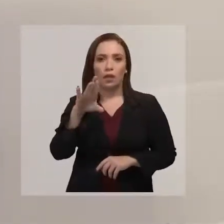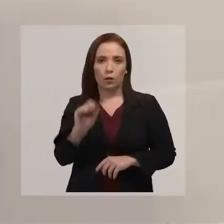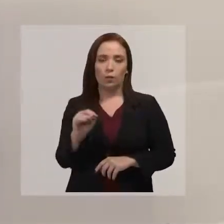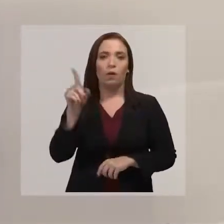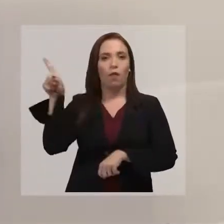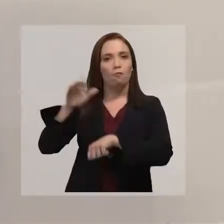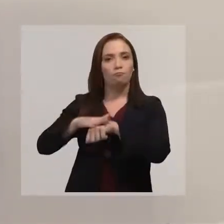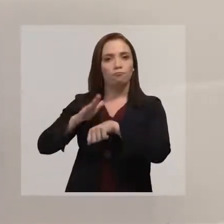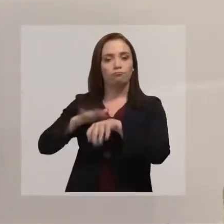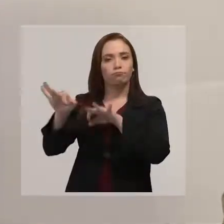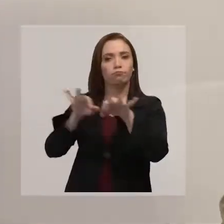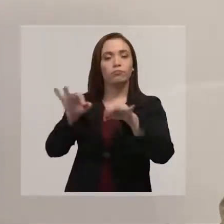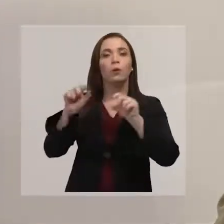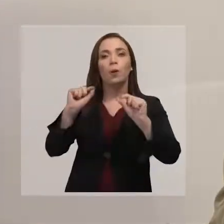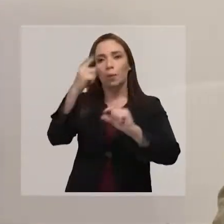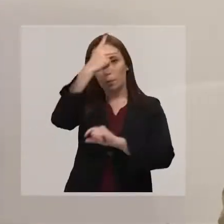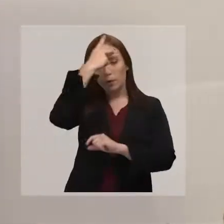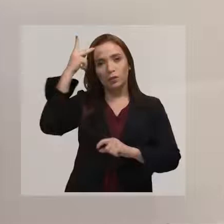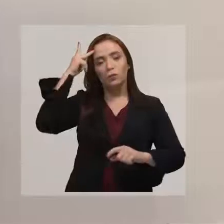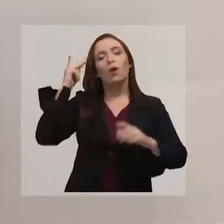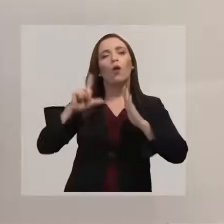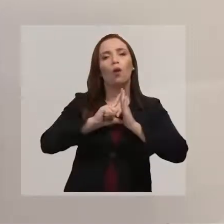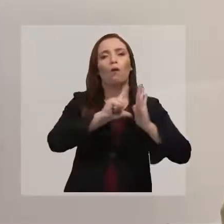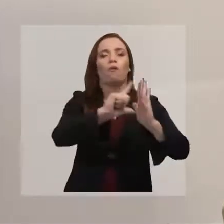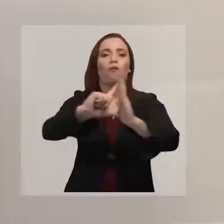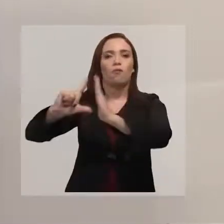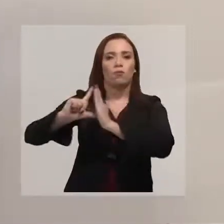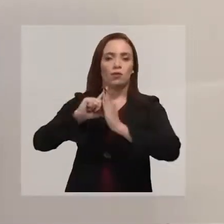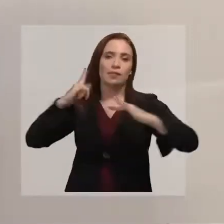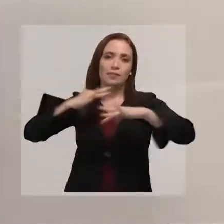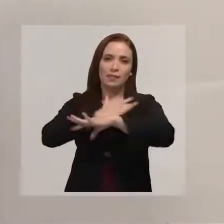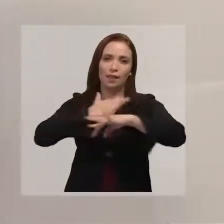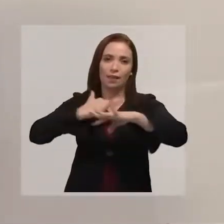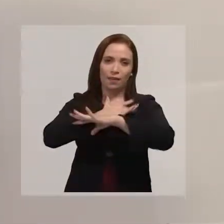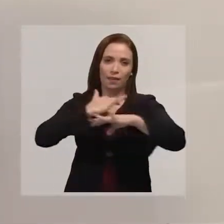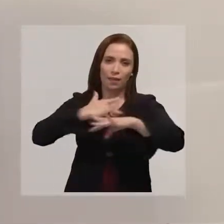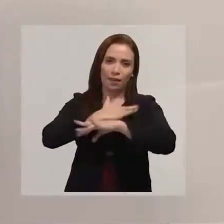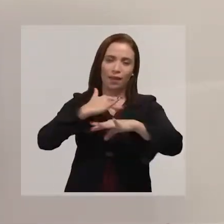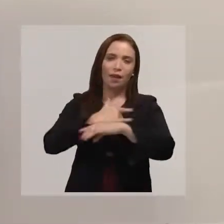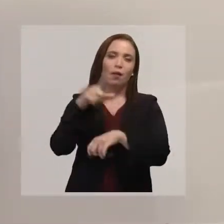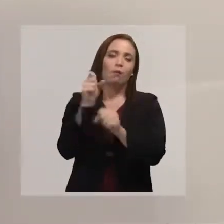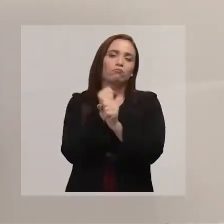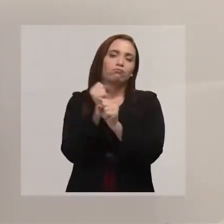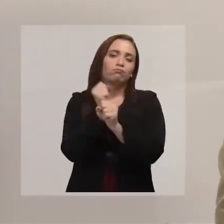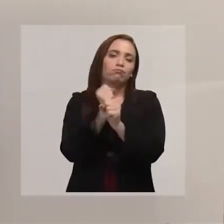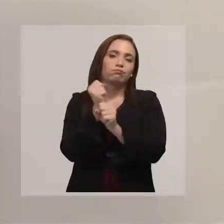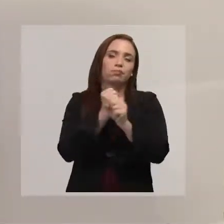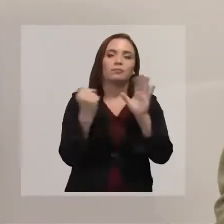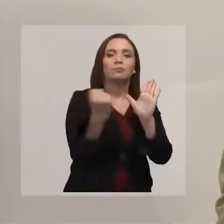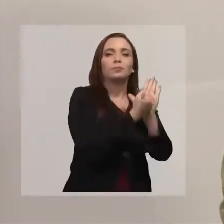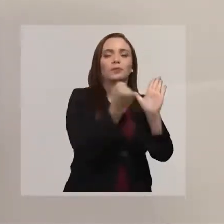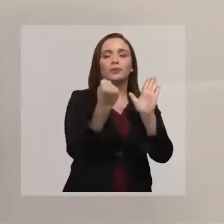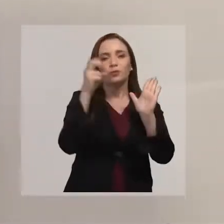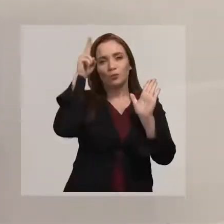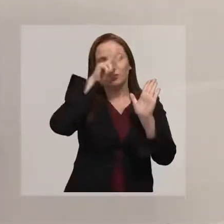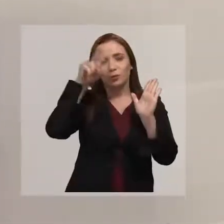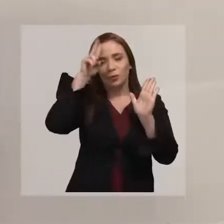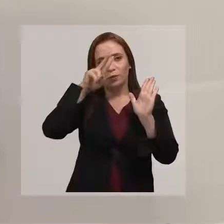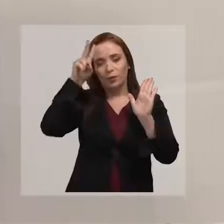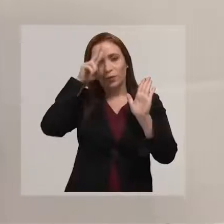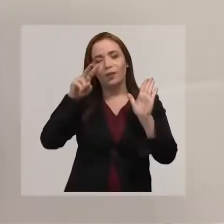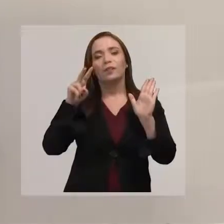junto à Prefeitura de Fortaleza, e aqueles que vivem a vida comercial no centro histórico da cidade, do ponto de vista